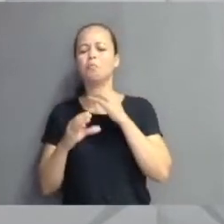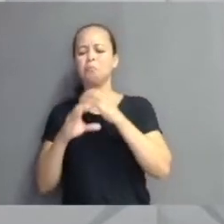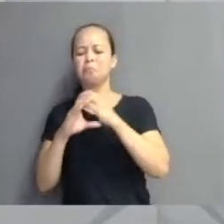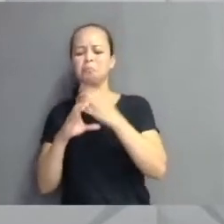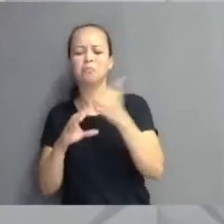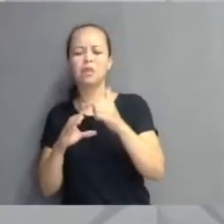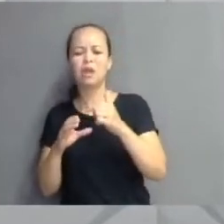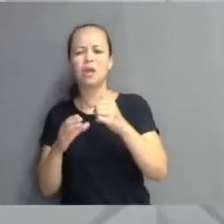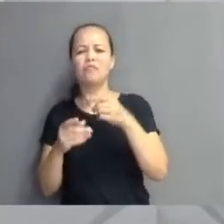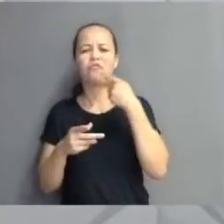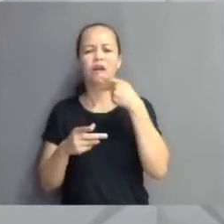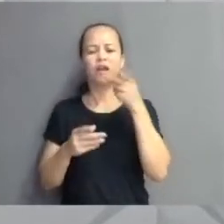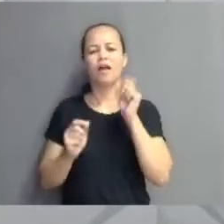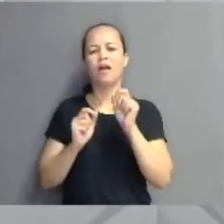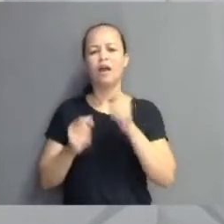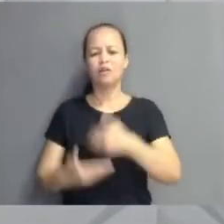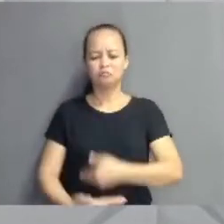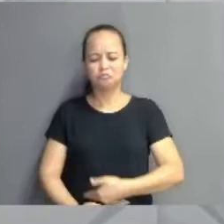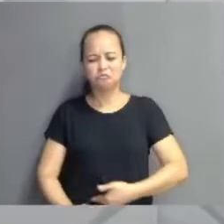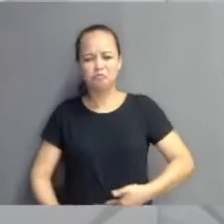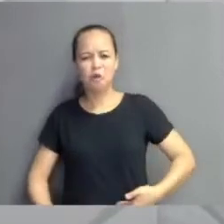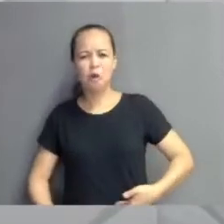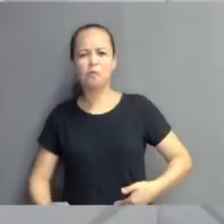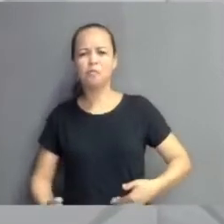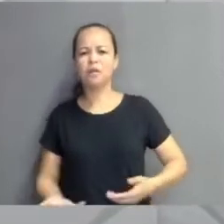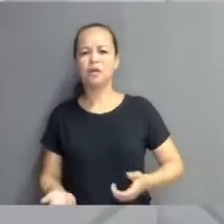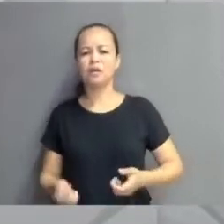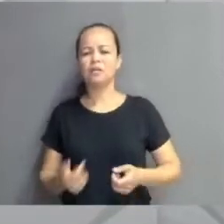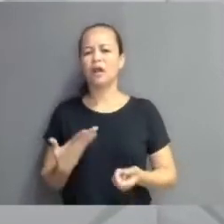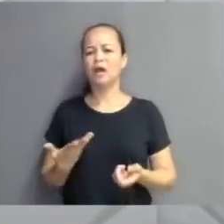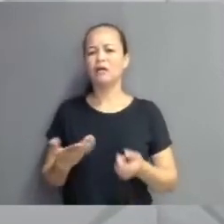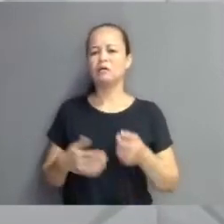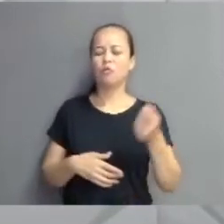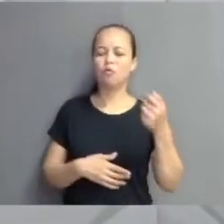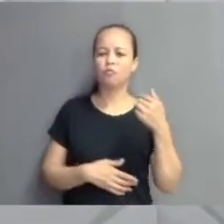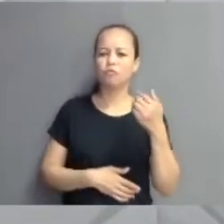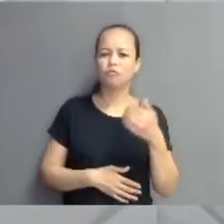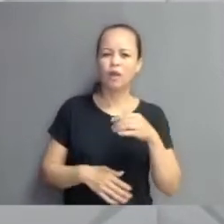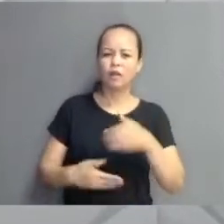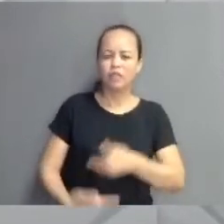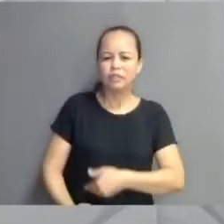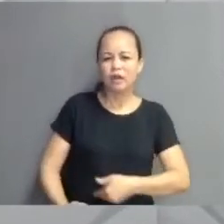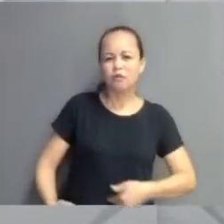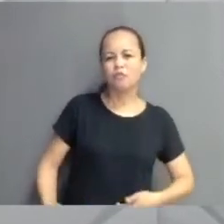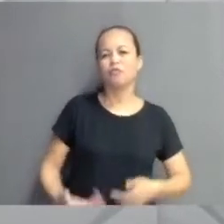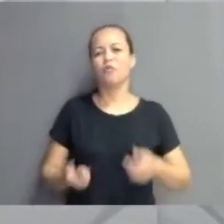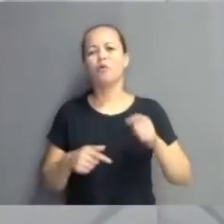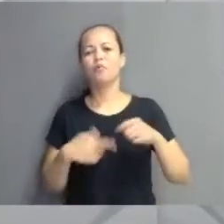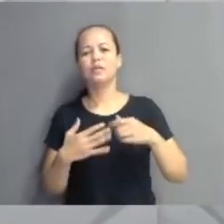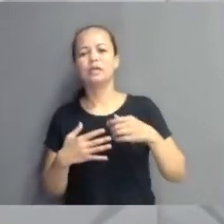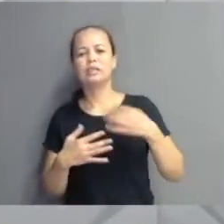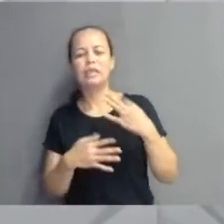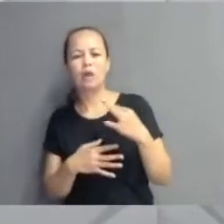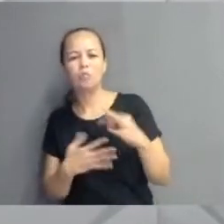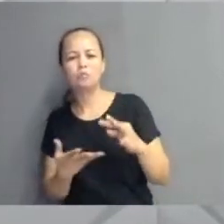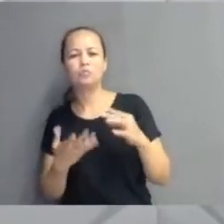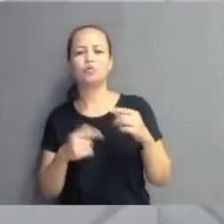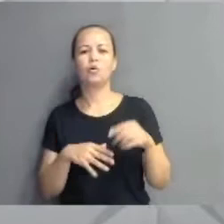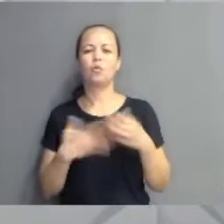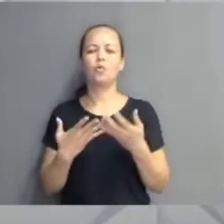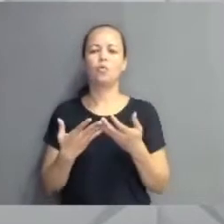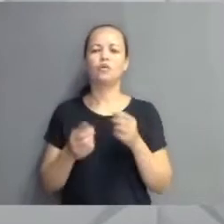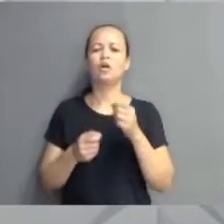que está com sono que quer ir para escola aqui não o que é que tá sentindo uma dor de barriga como você falaria como você expressaria